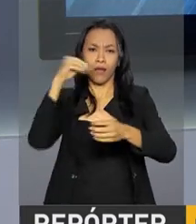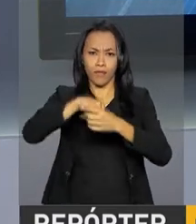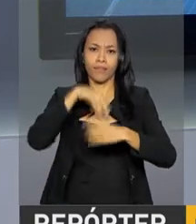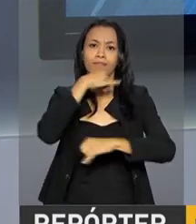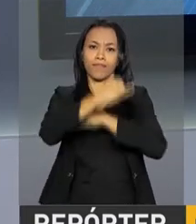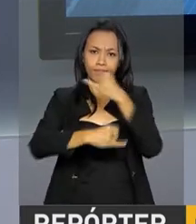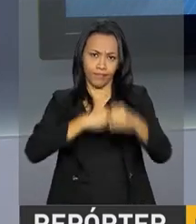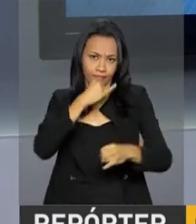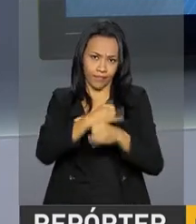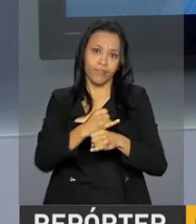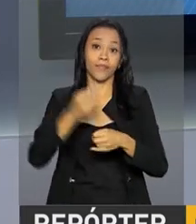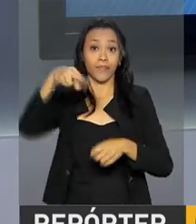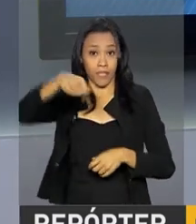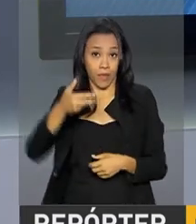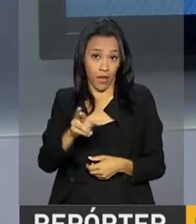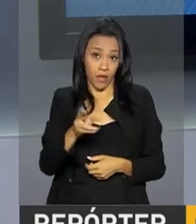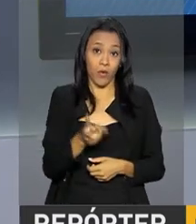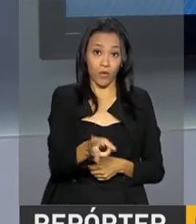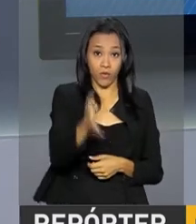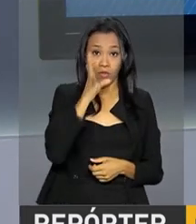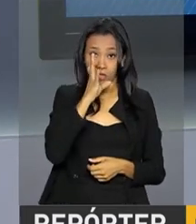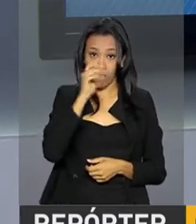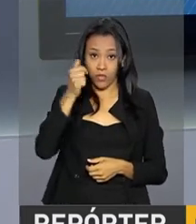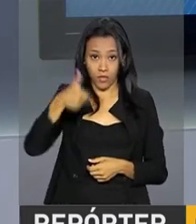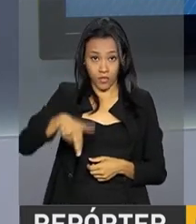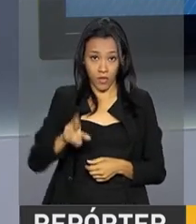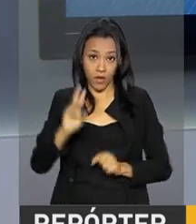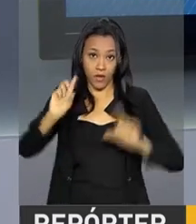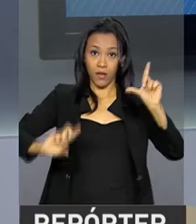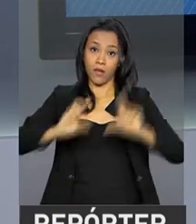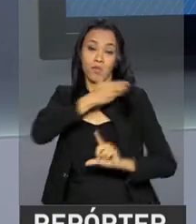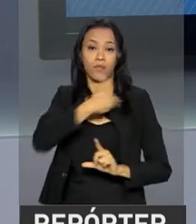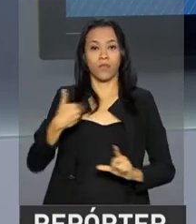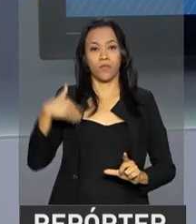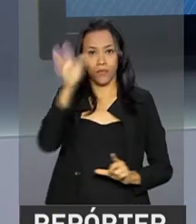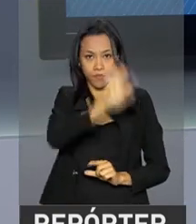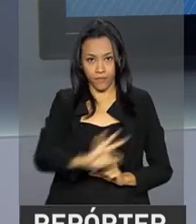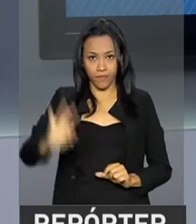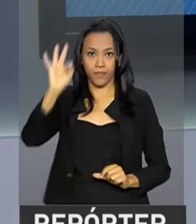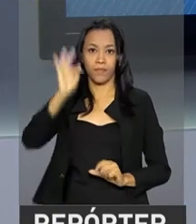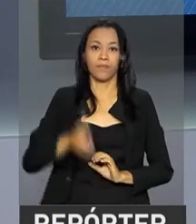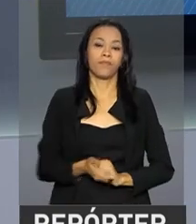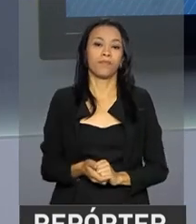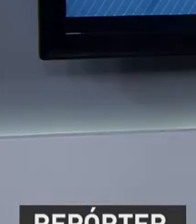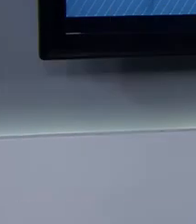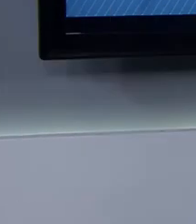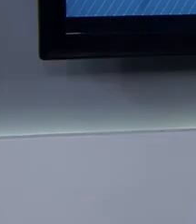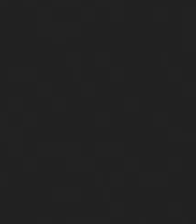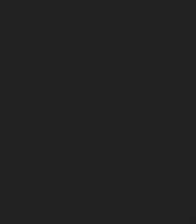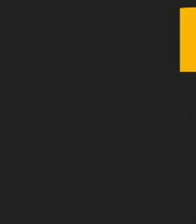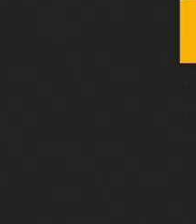está na página da nbr na internet continue com a gente na nbr a tv do governo federal